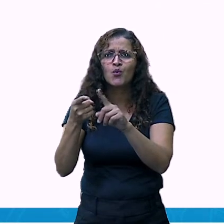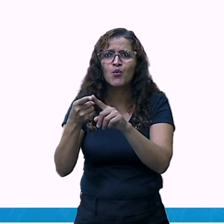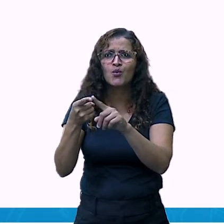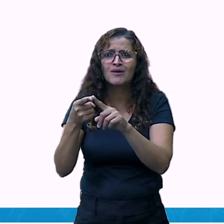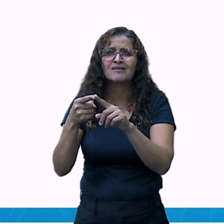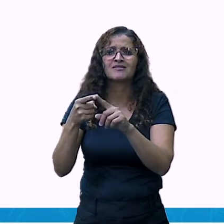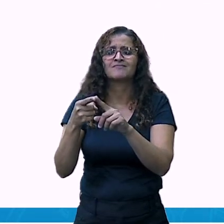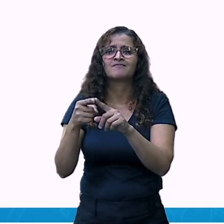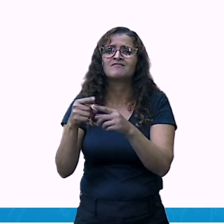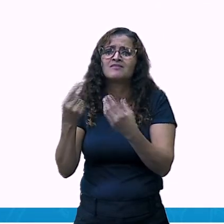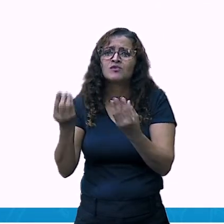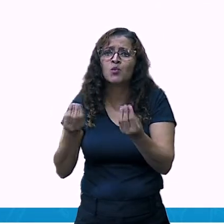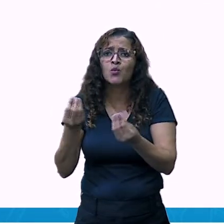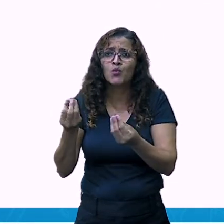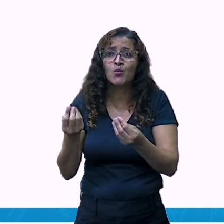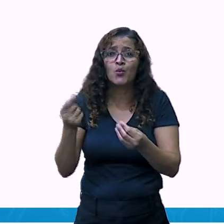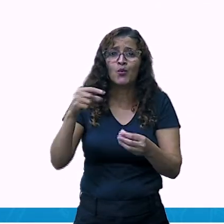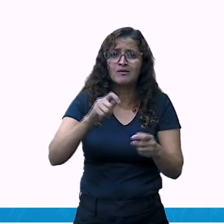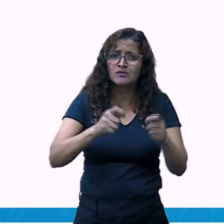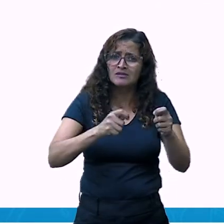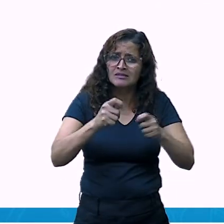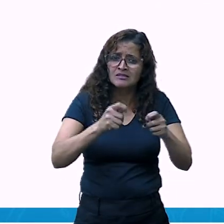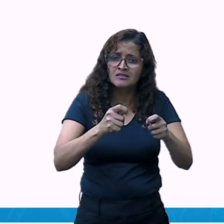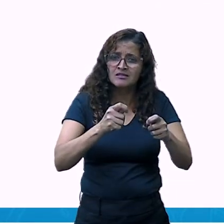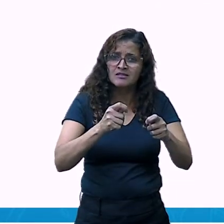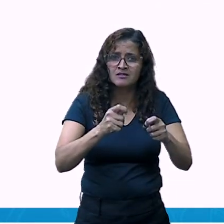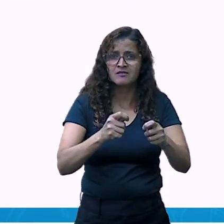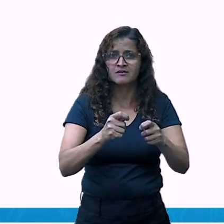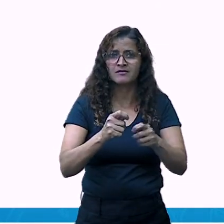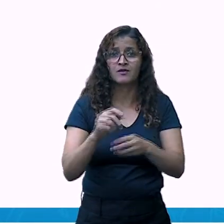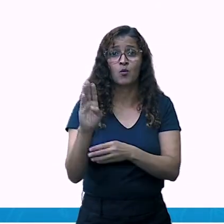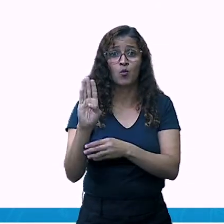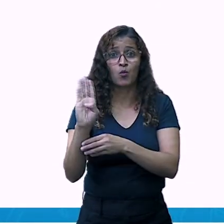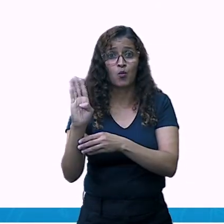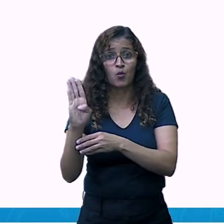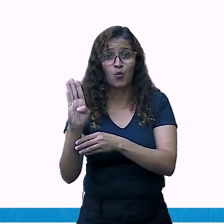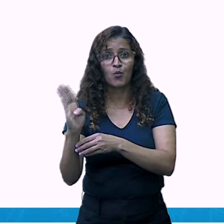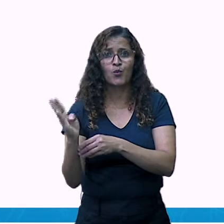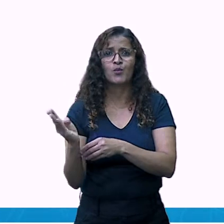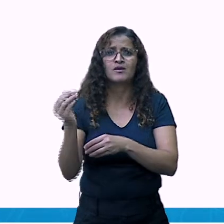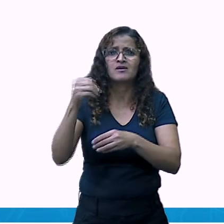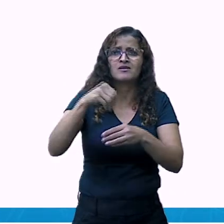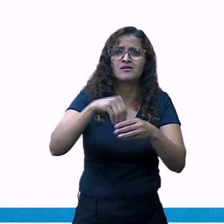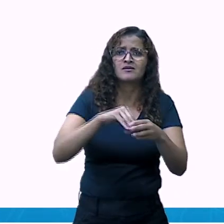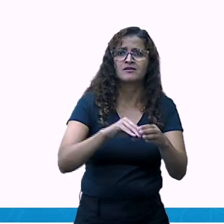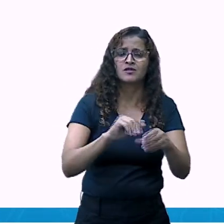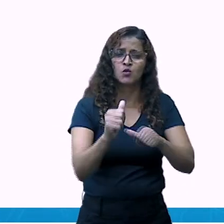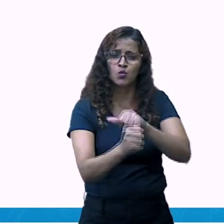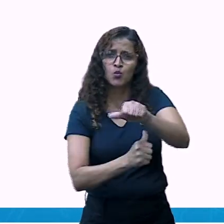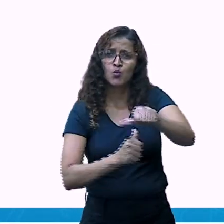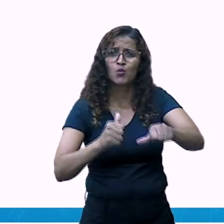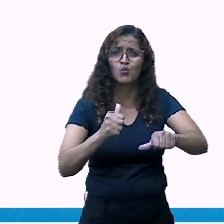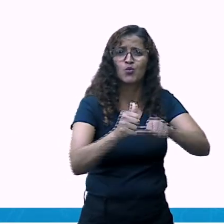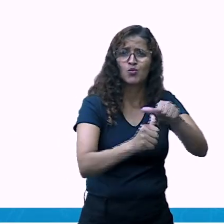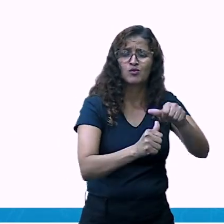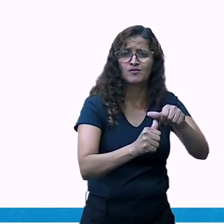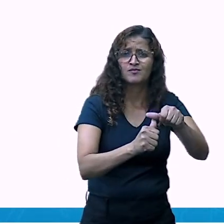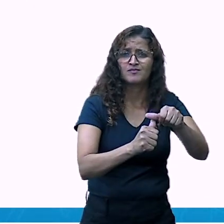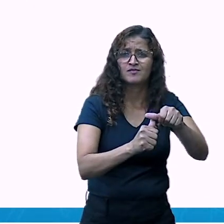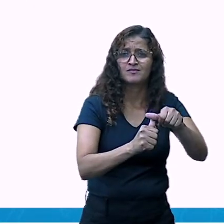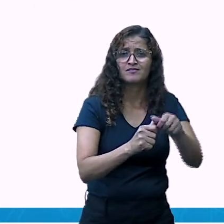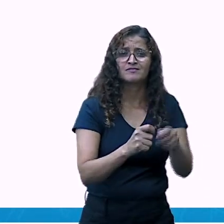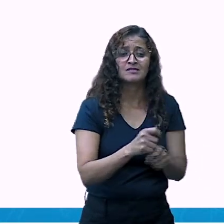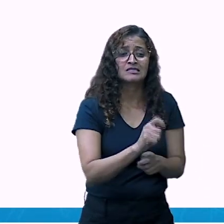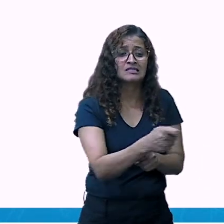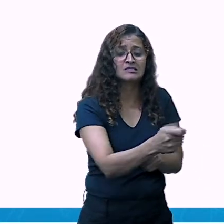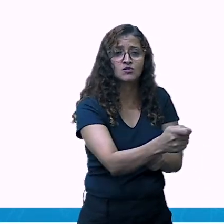aqueles produtos químicos pelo uso dos fungos, para estar matando as